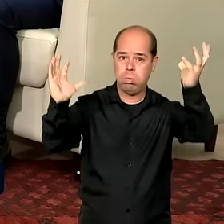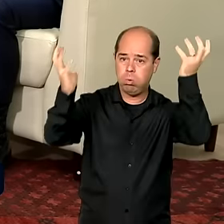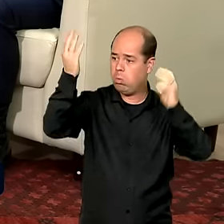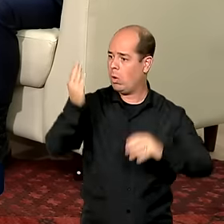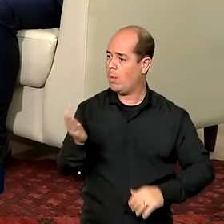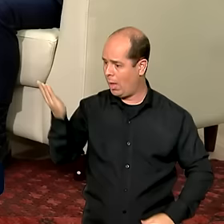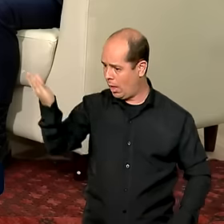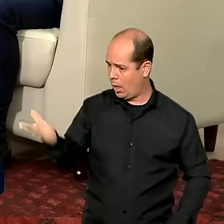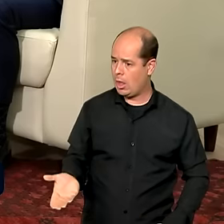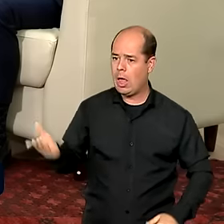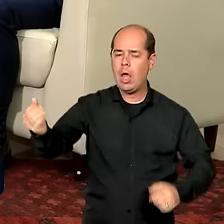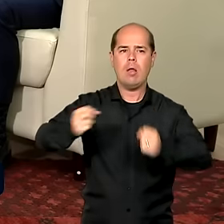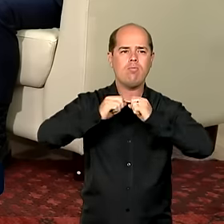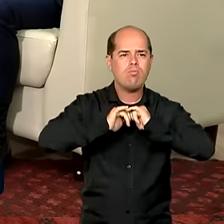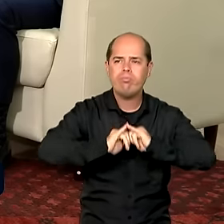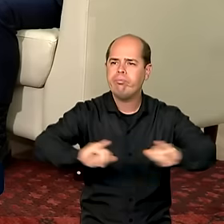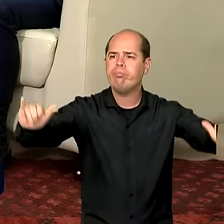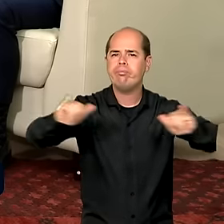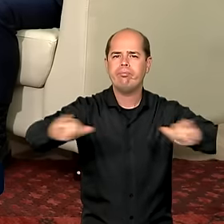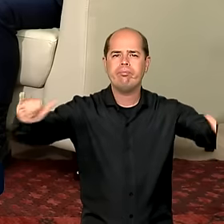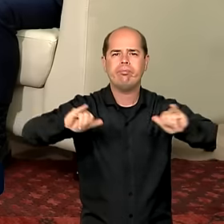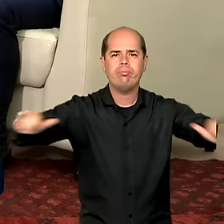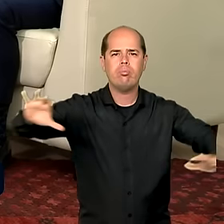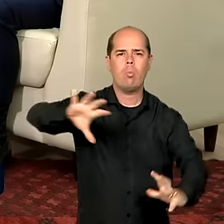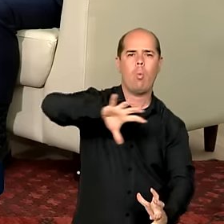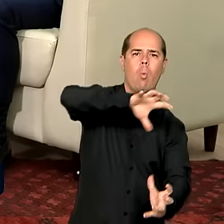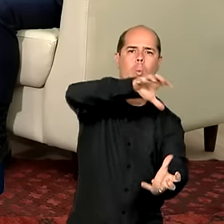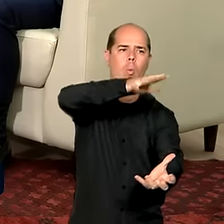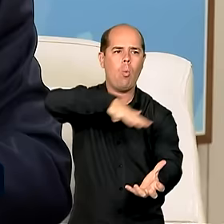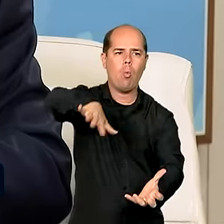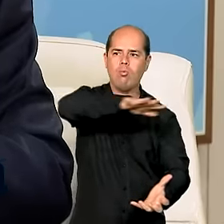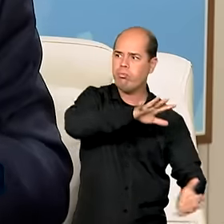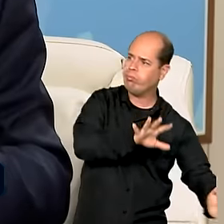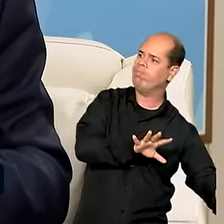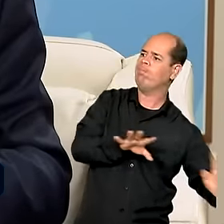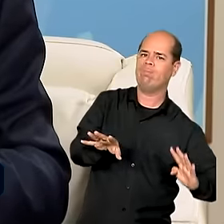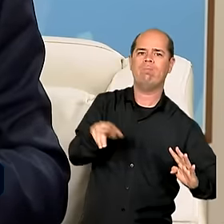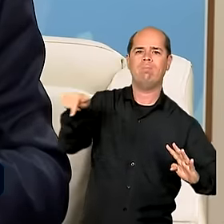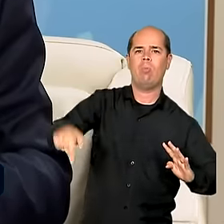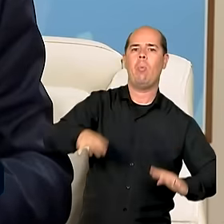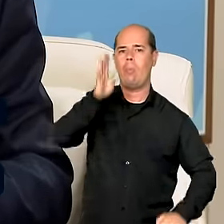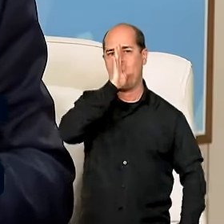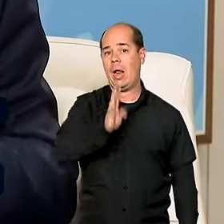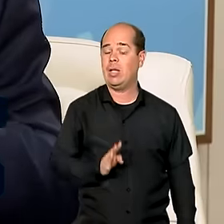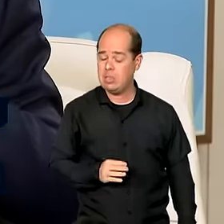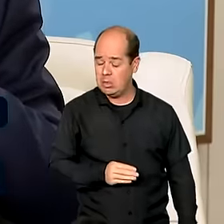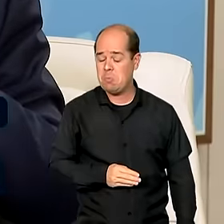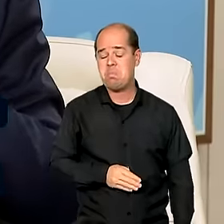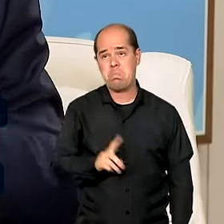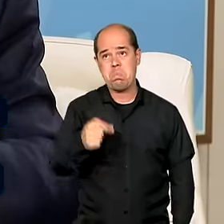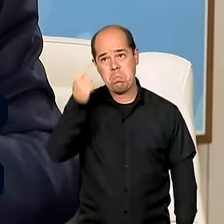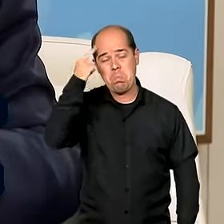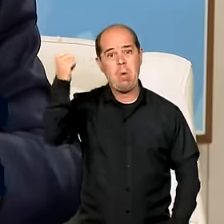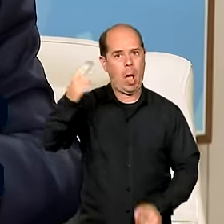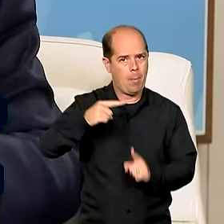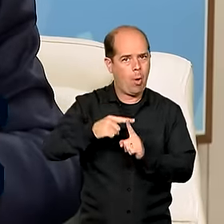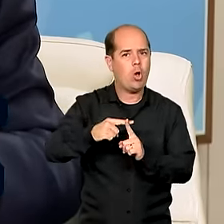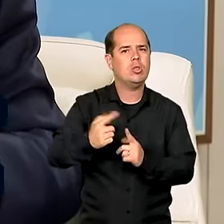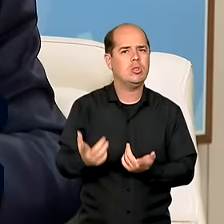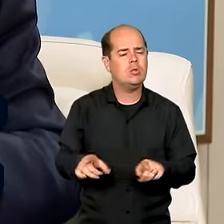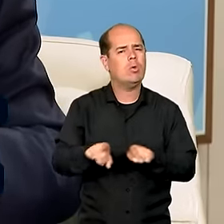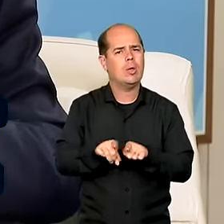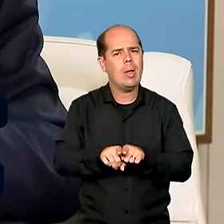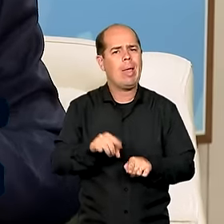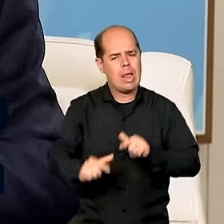temas e isso atrai investimento para o país então a expectativa é positiva e continuar esse